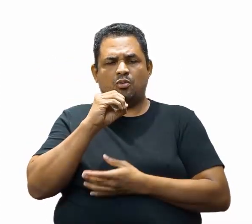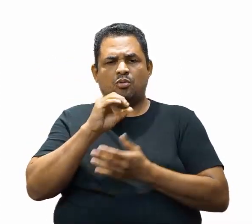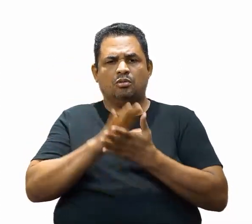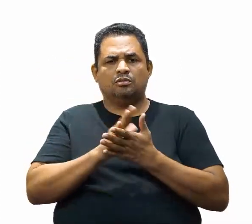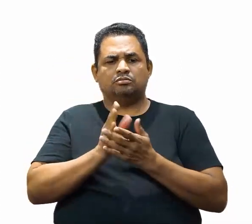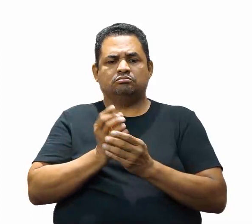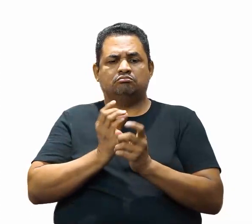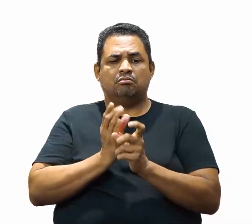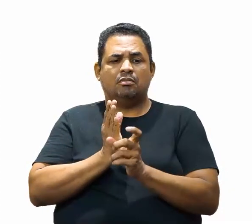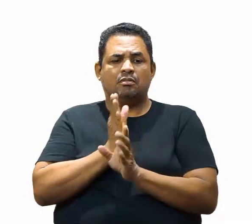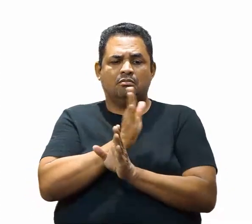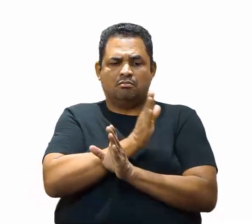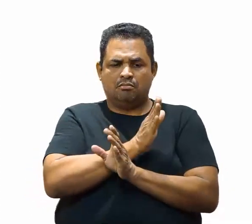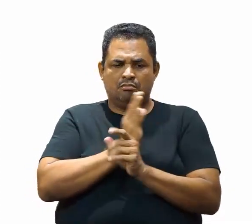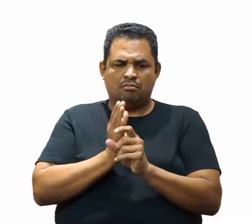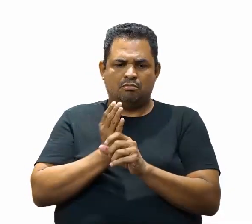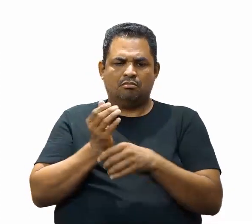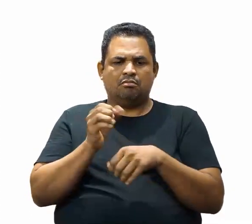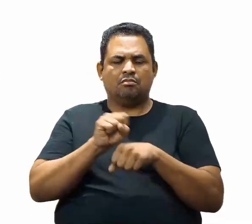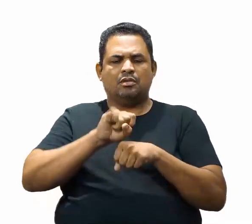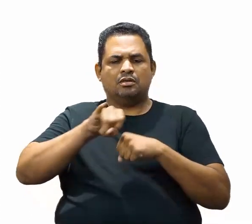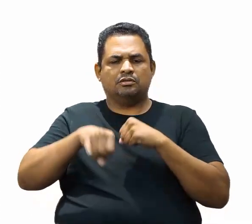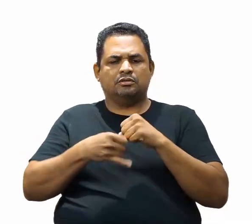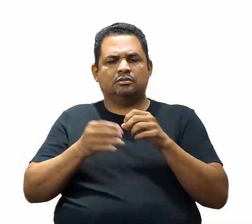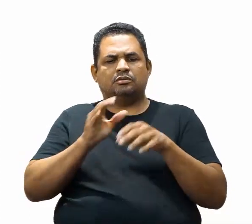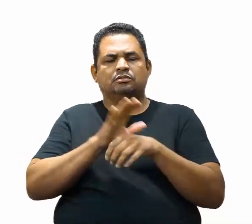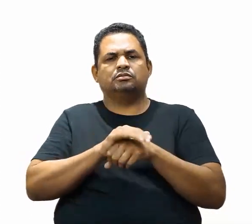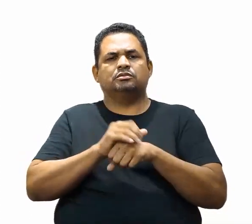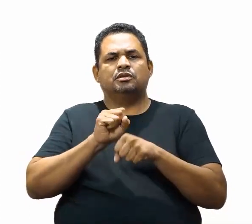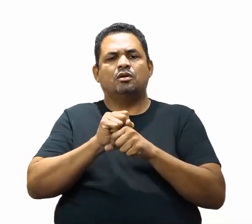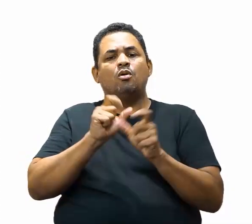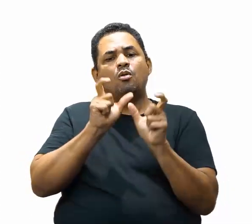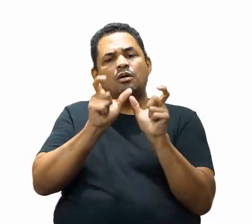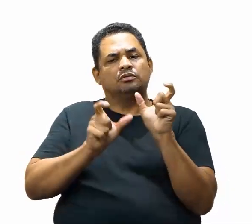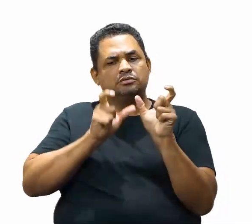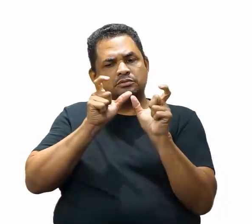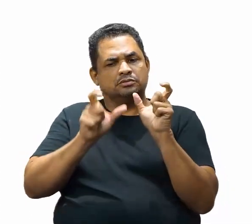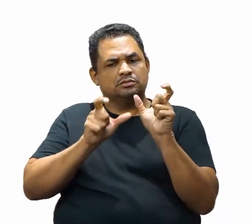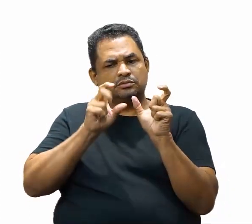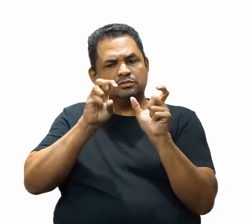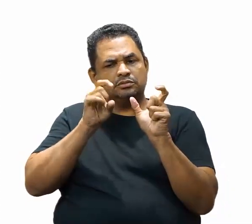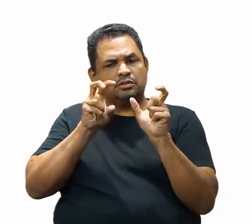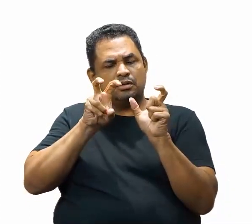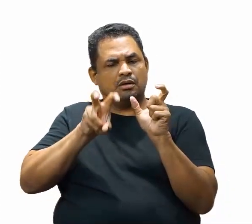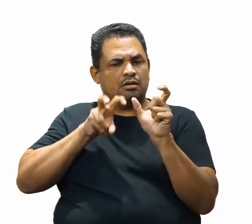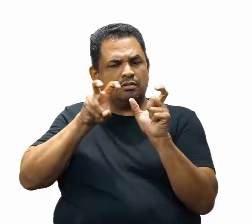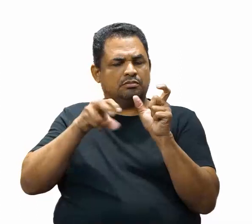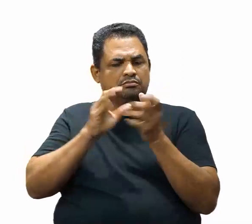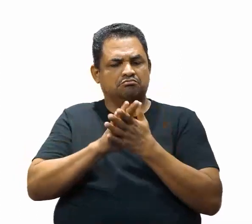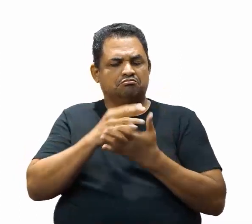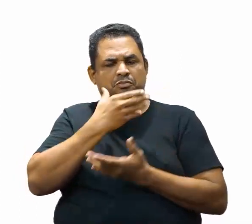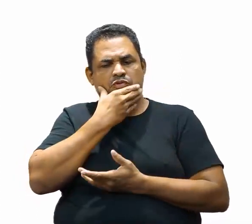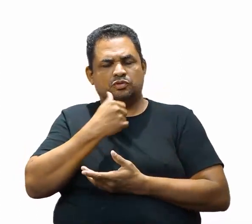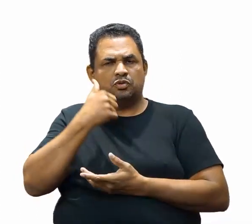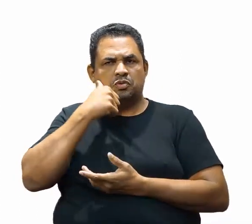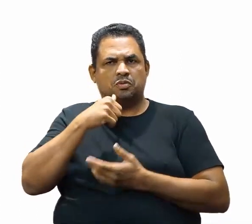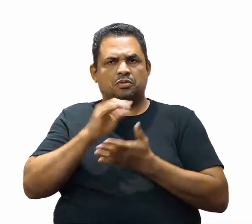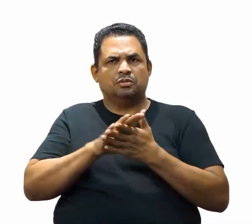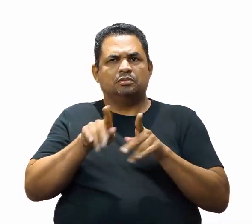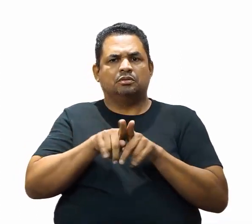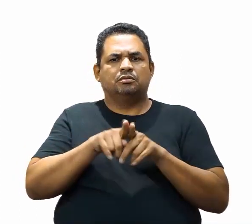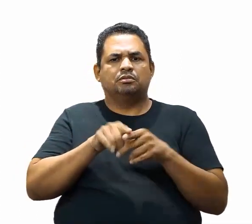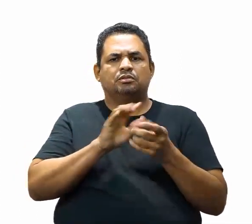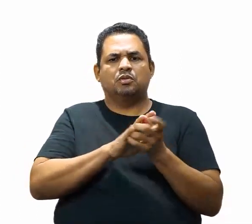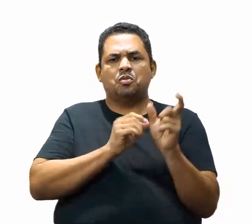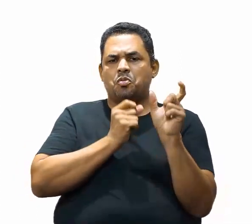frente de um adjetivo, advérbio ou particípio relacionado ao masculino quanto ao feminino, tanto no singular quanto